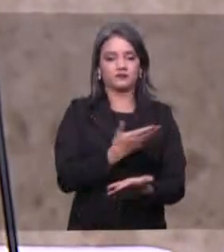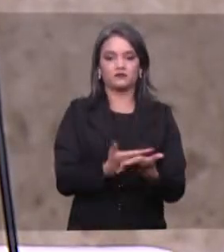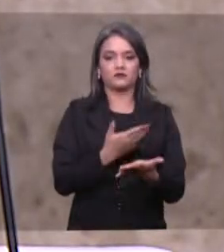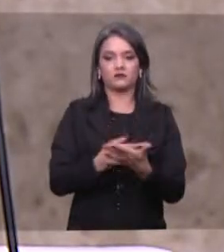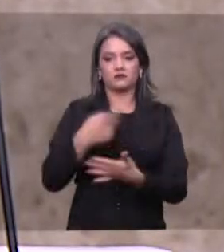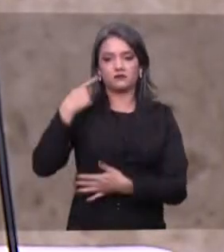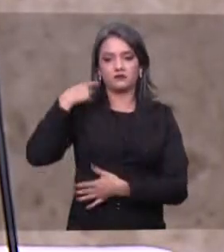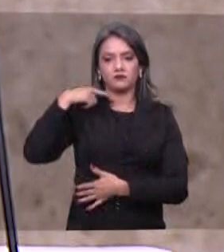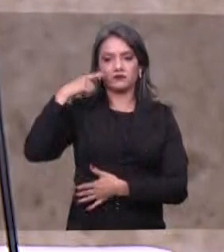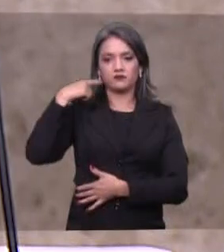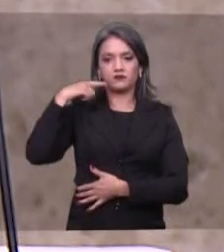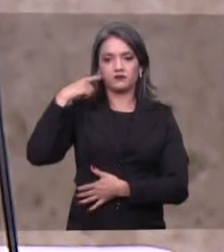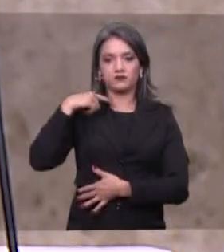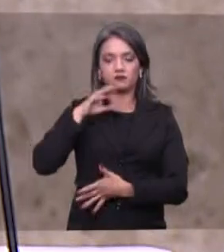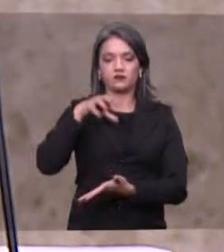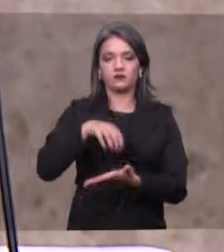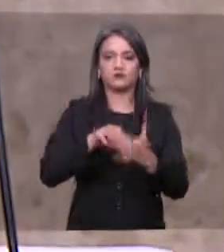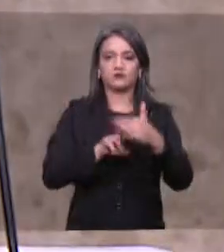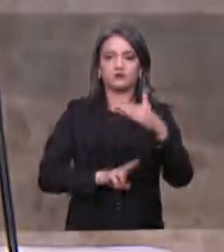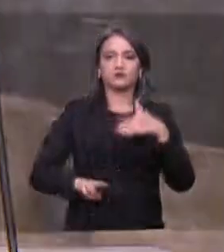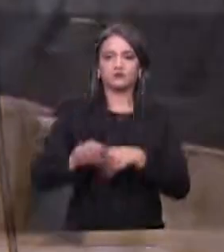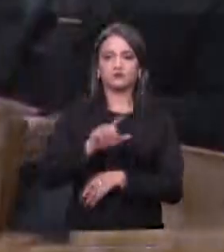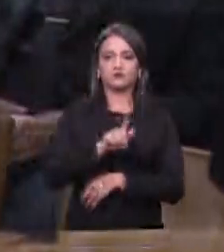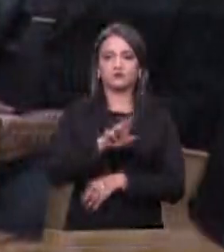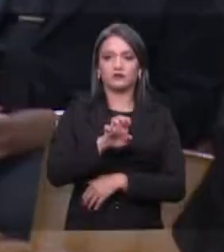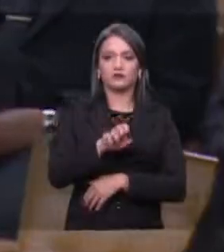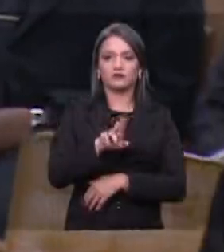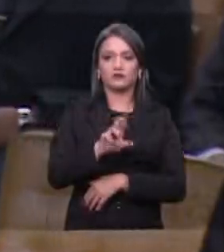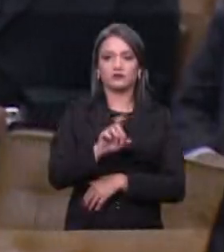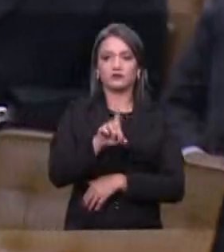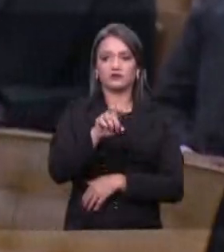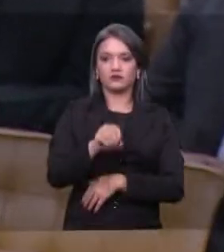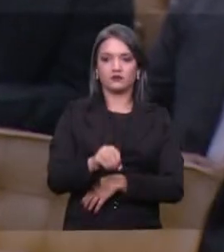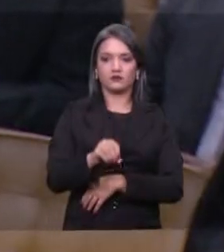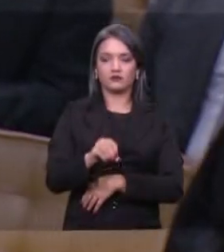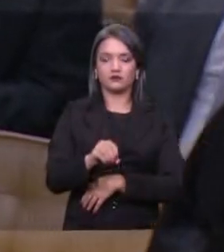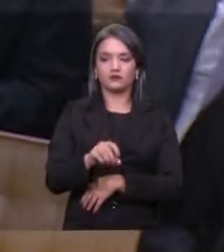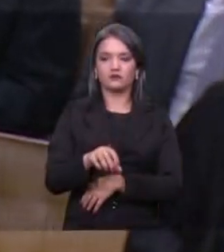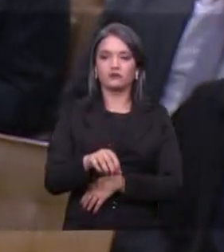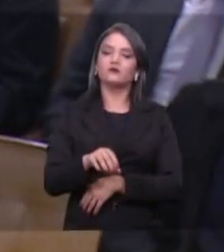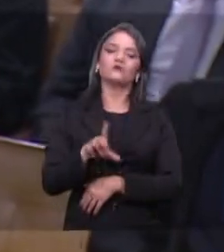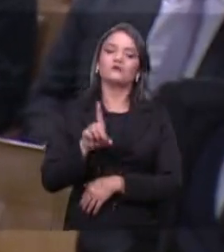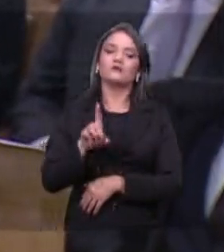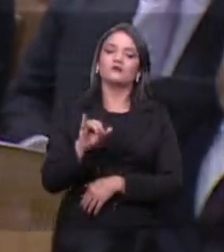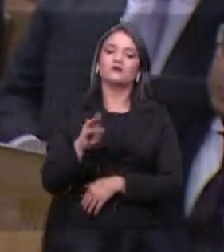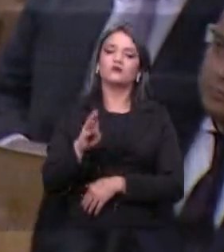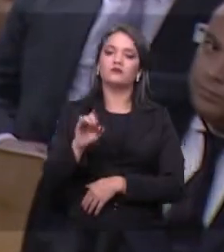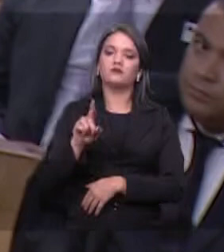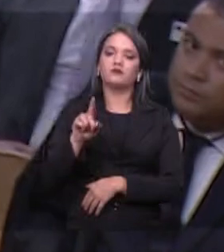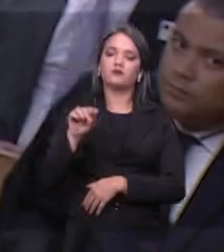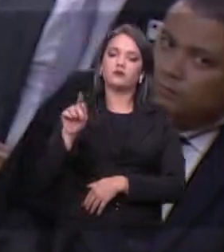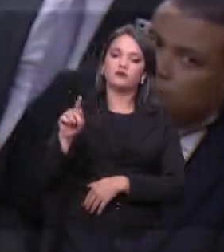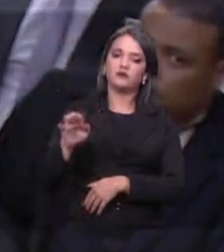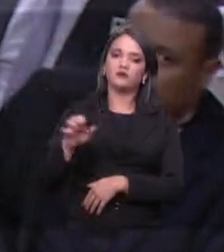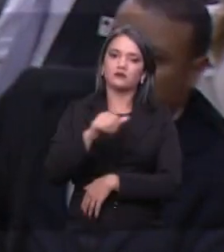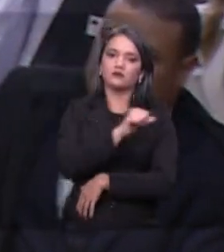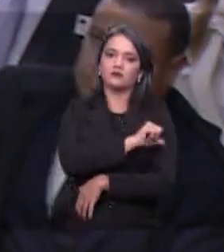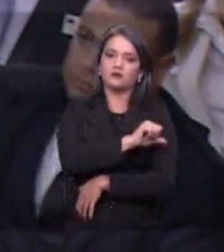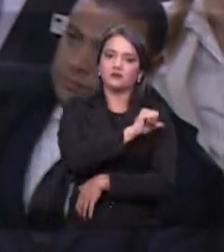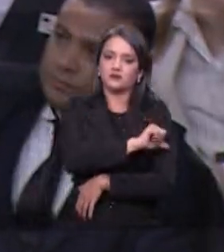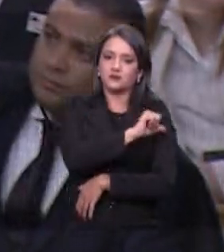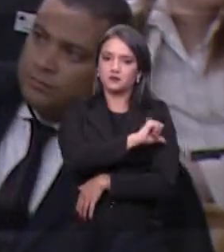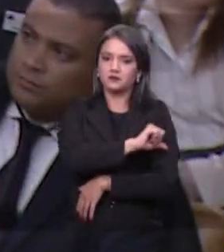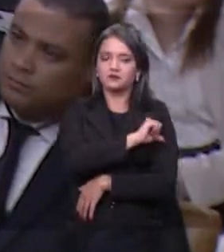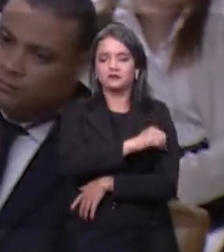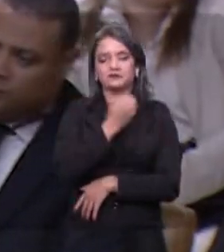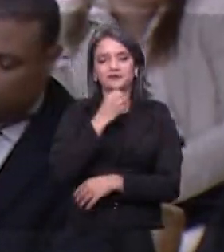Centro Universitário Geraldo de Biase, de Volta Redonda, Rio de Janeiro. Sejam muito bem-vindos